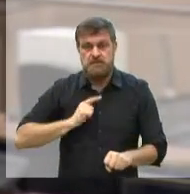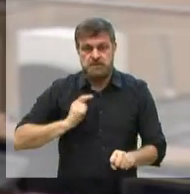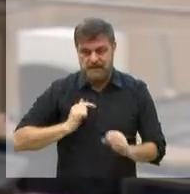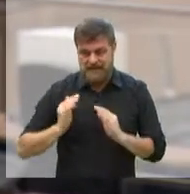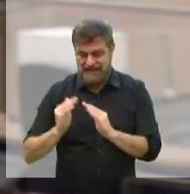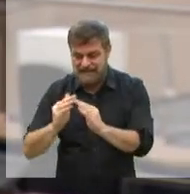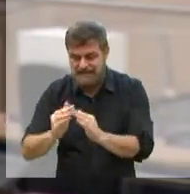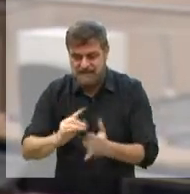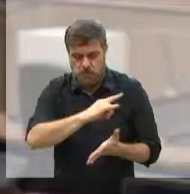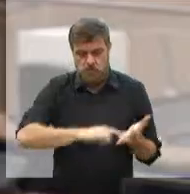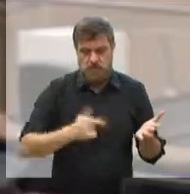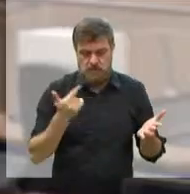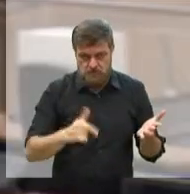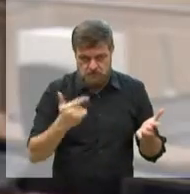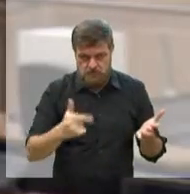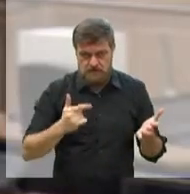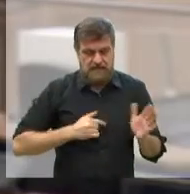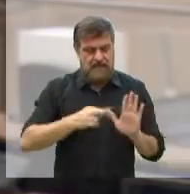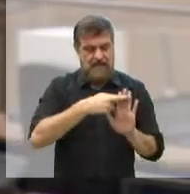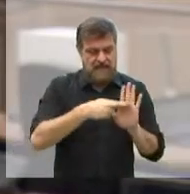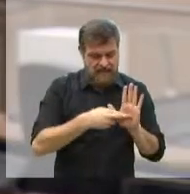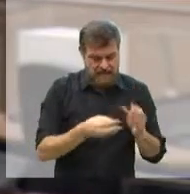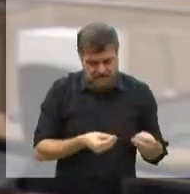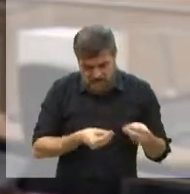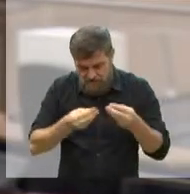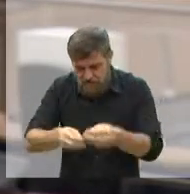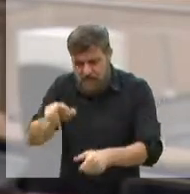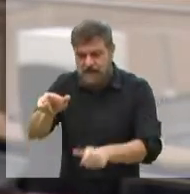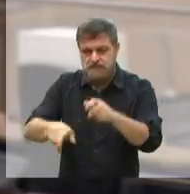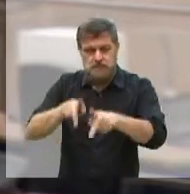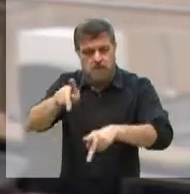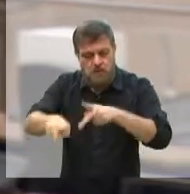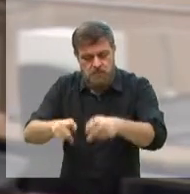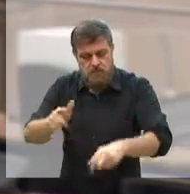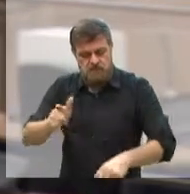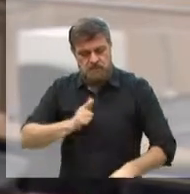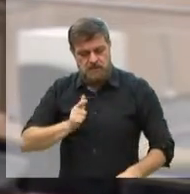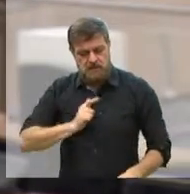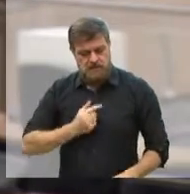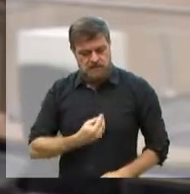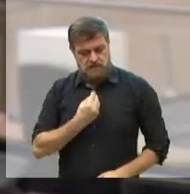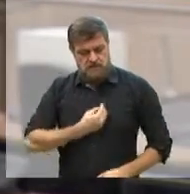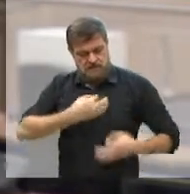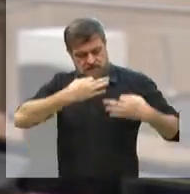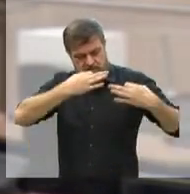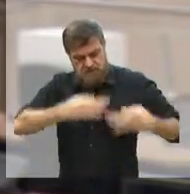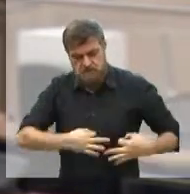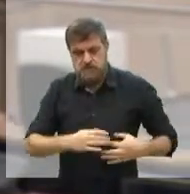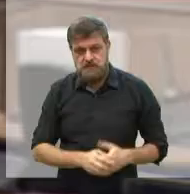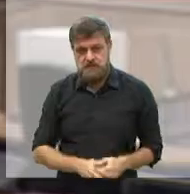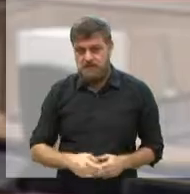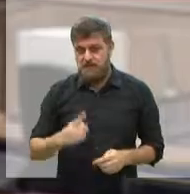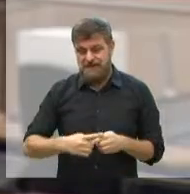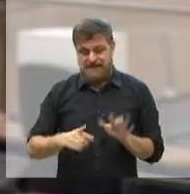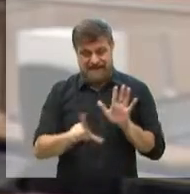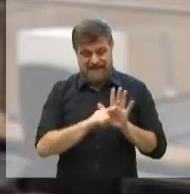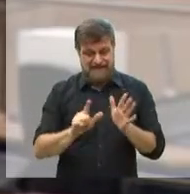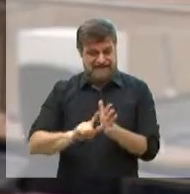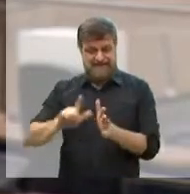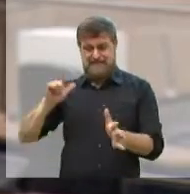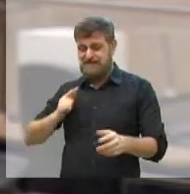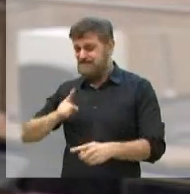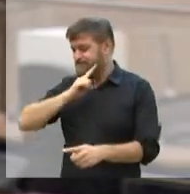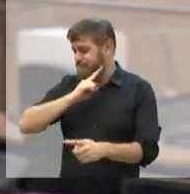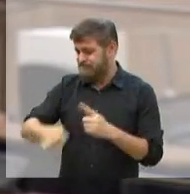regularização fundiária como forma de trazer a dignidade àqueles que não tiveram acesso através da lei anteriormente, porque